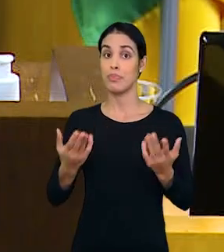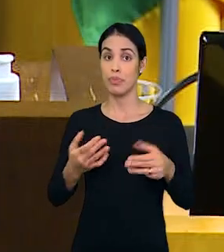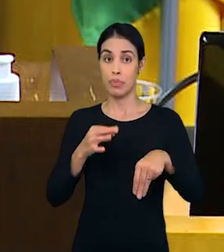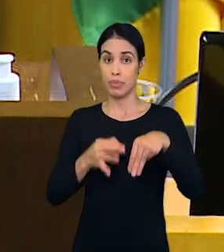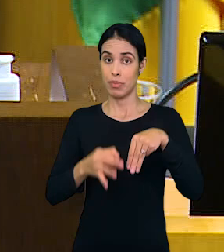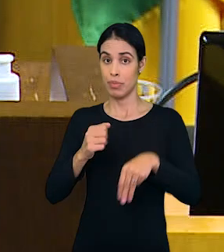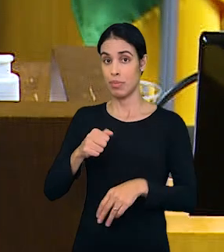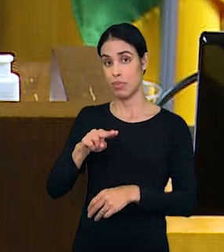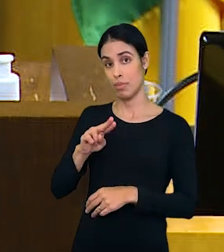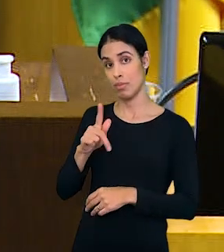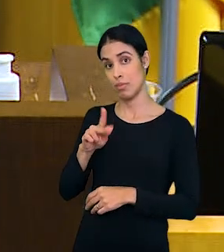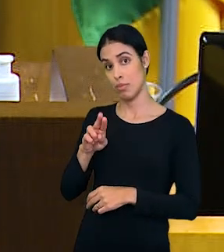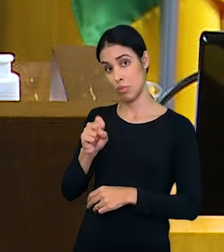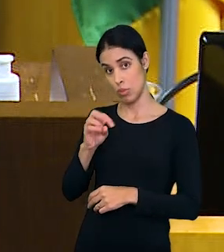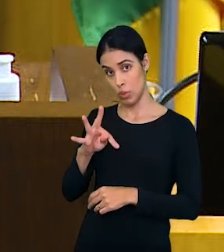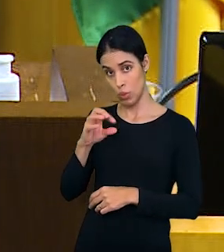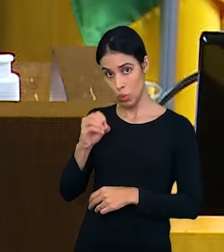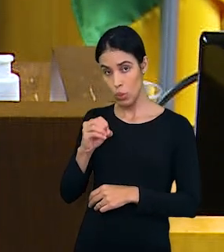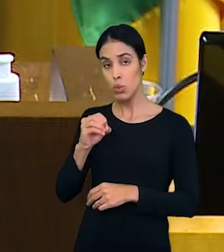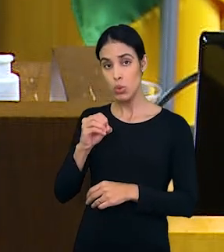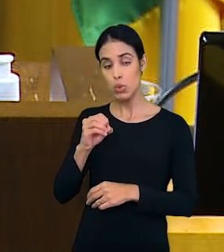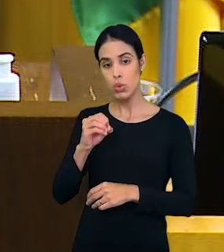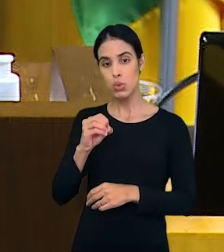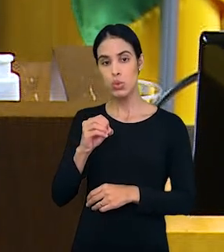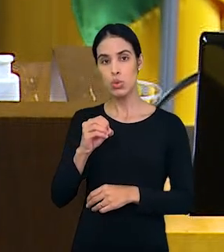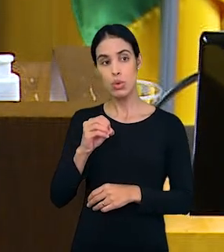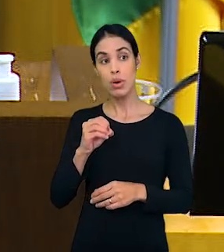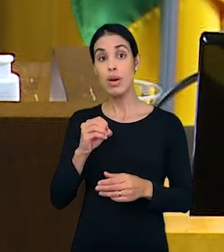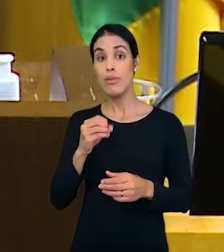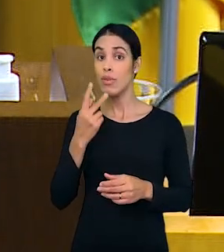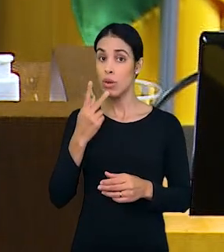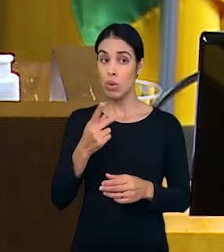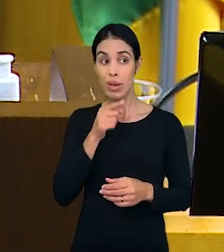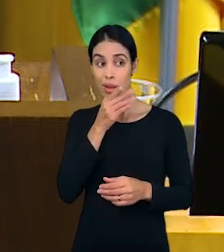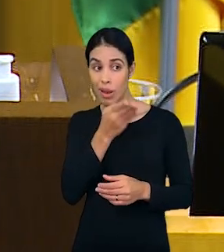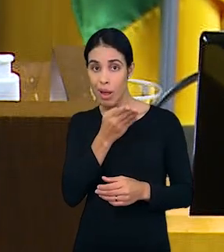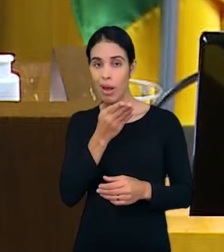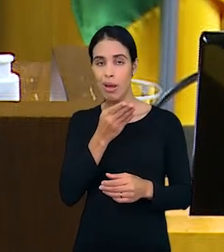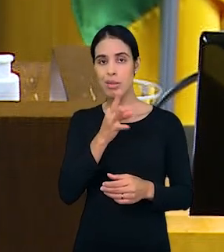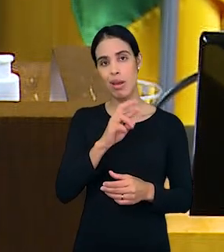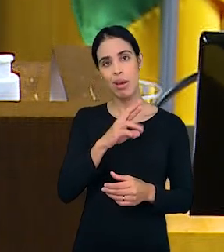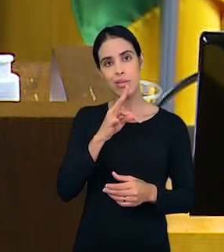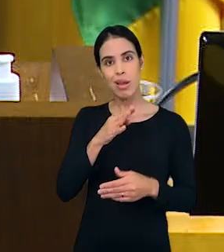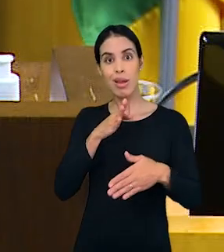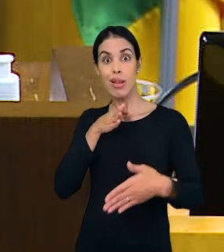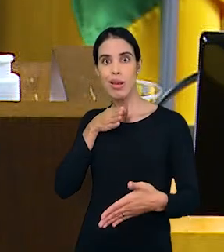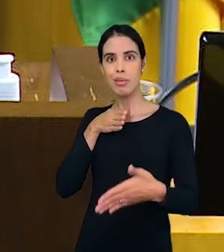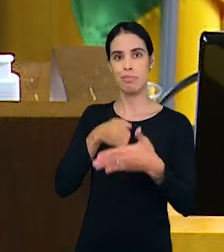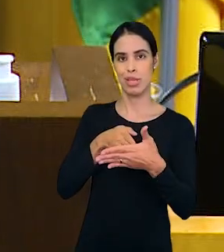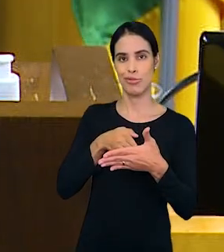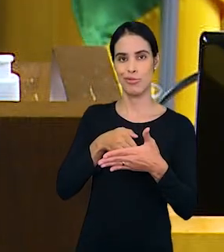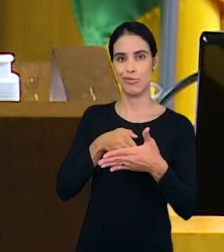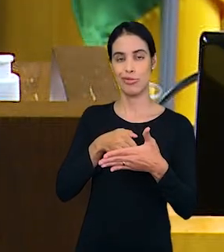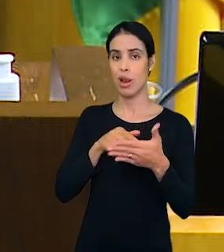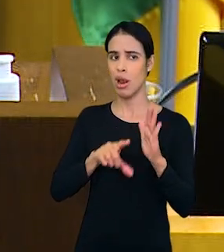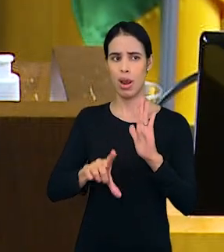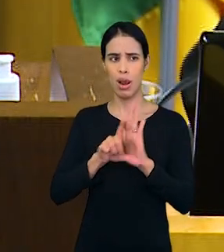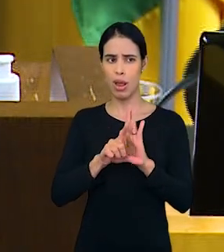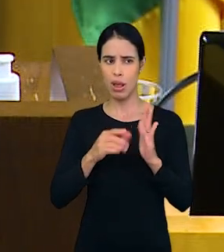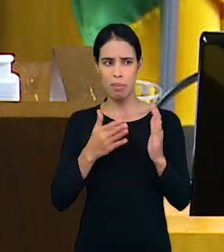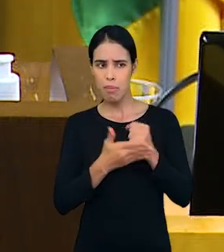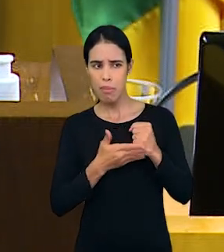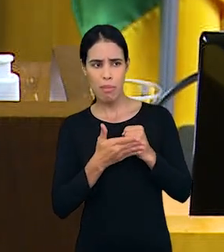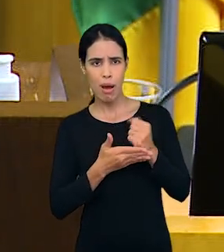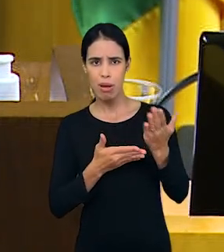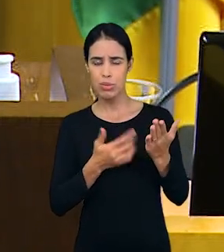ministro Augusto César, considerou que o TRT criou uma barreira processual sem nenhum respaldo na legislação. Afirmou que